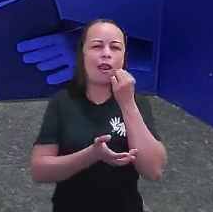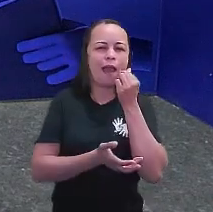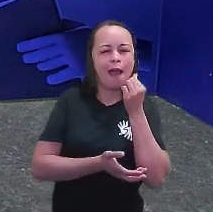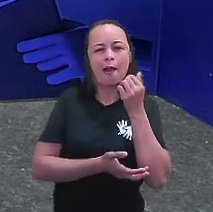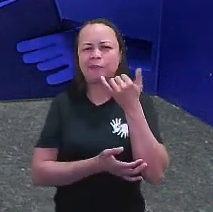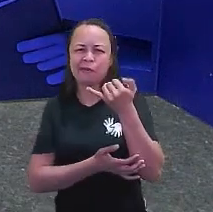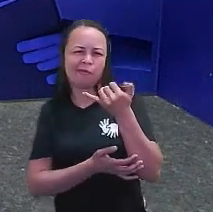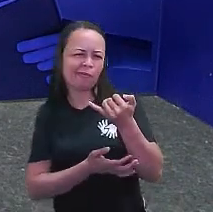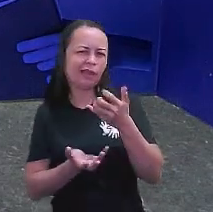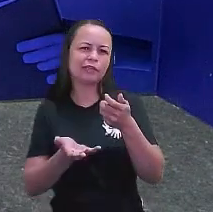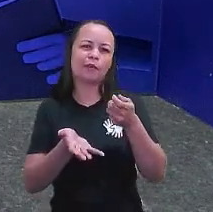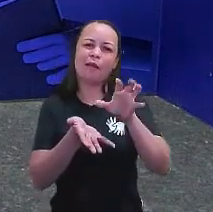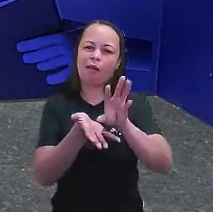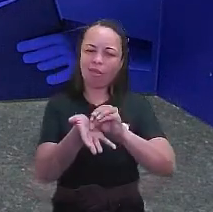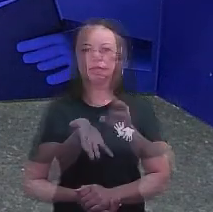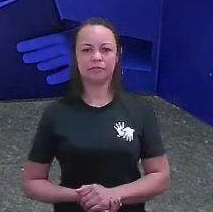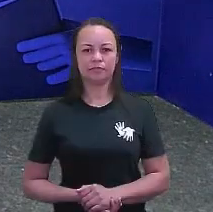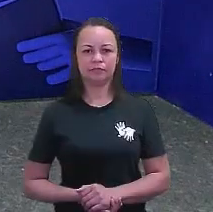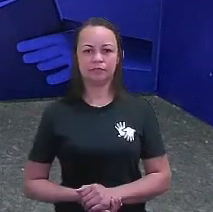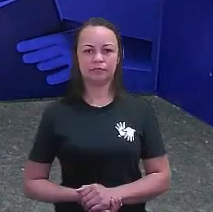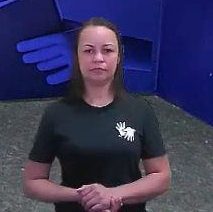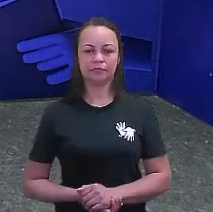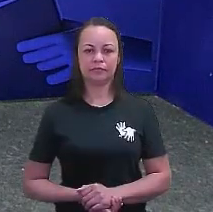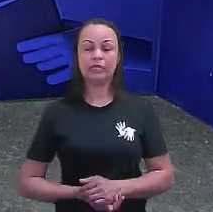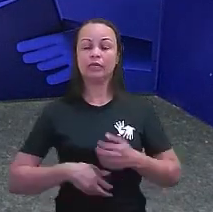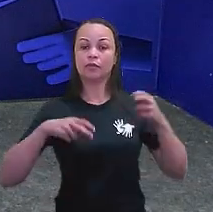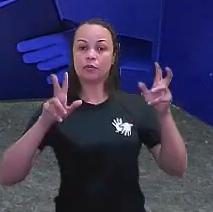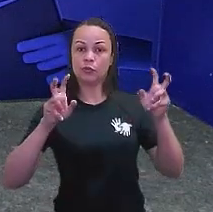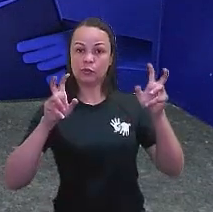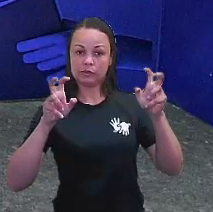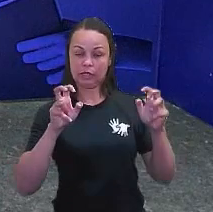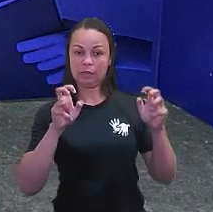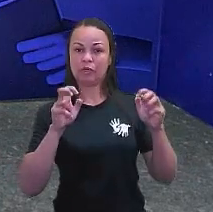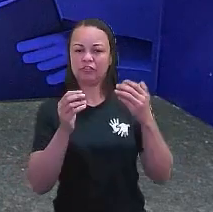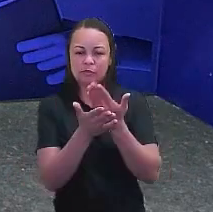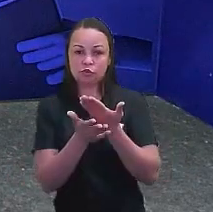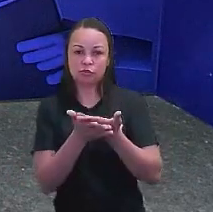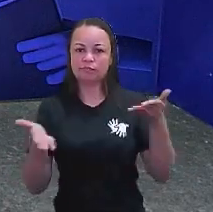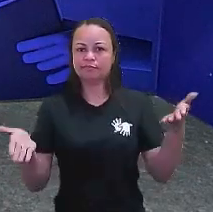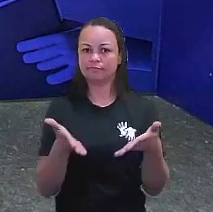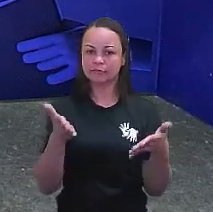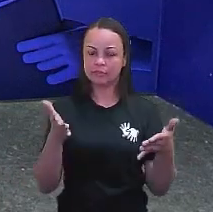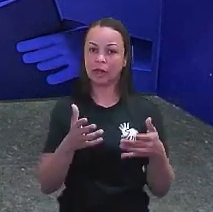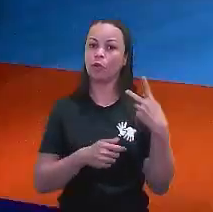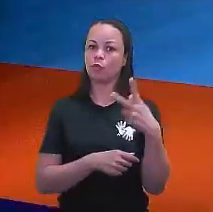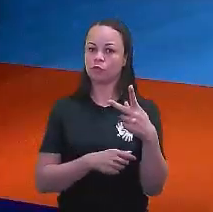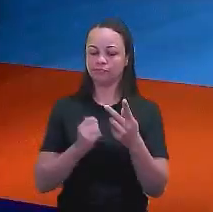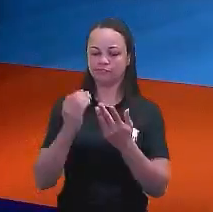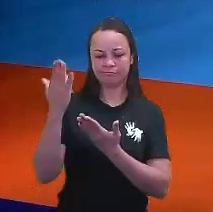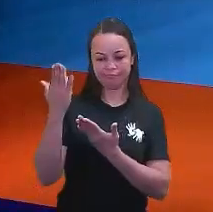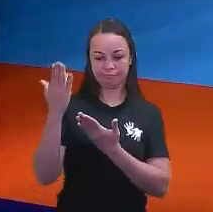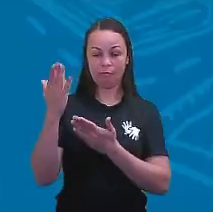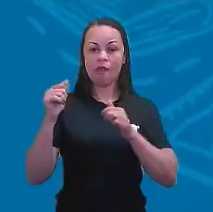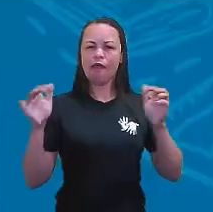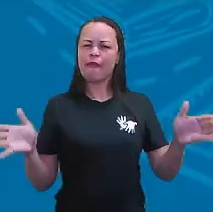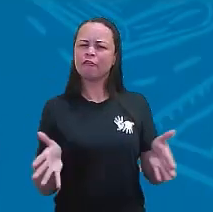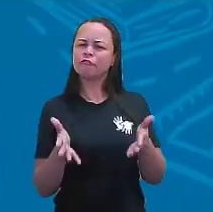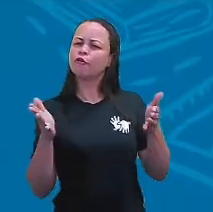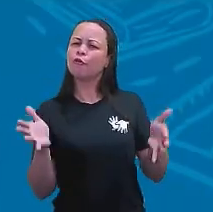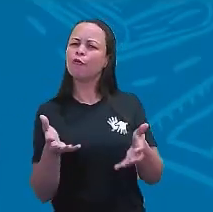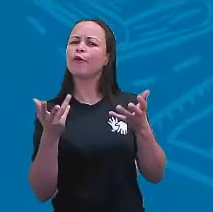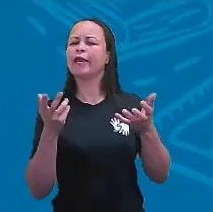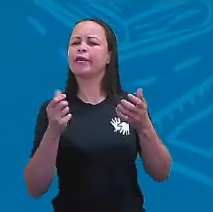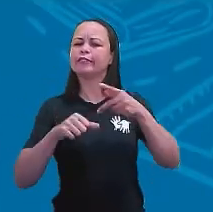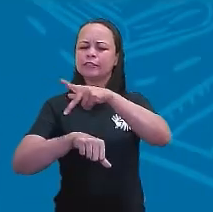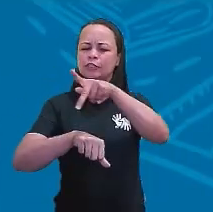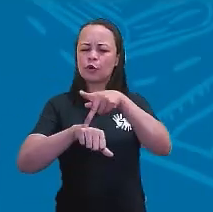aquelas anotações, ok? Bom, e o tema que nós vamos trabalhar hoje é exatamente esse. Influências